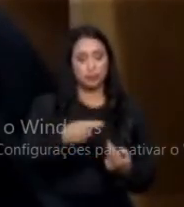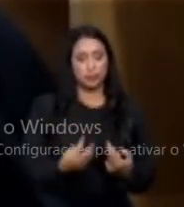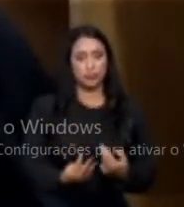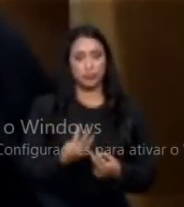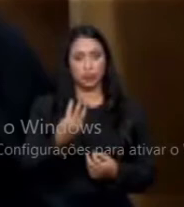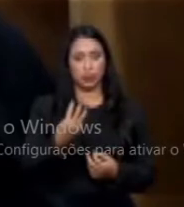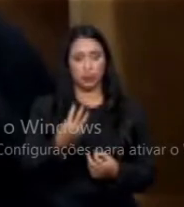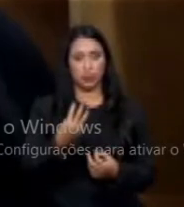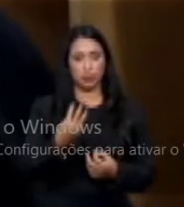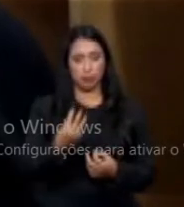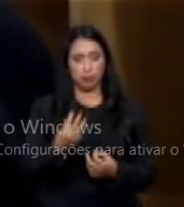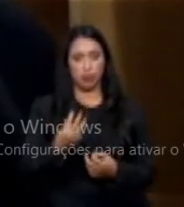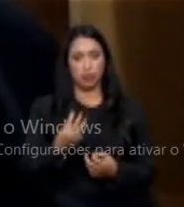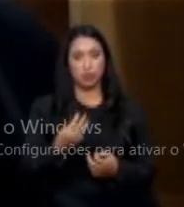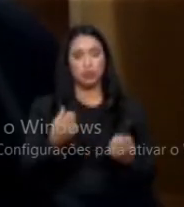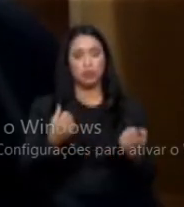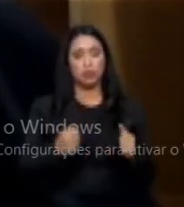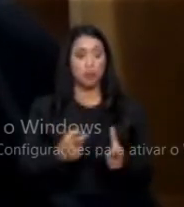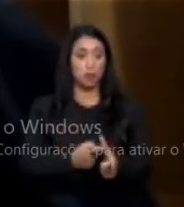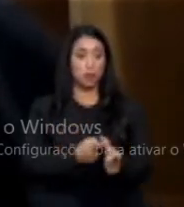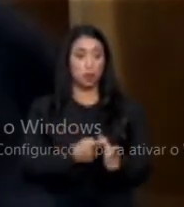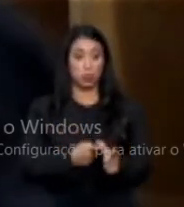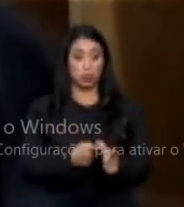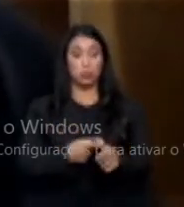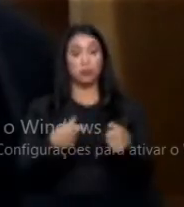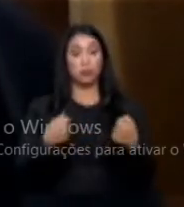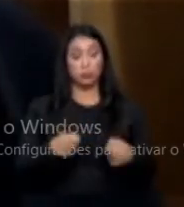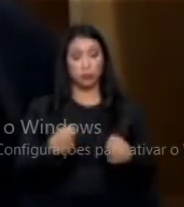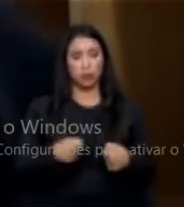do parágrafo 3º precisa ser suspenso